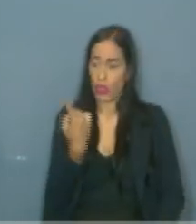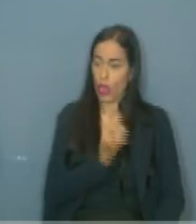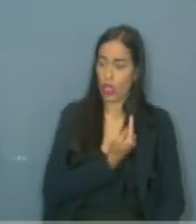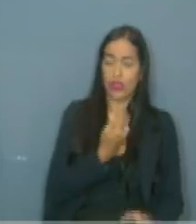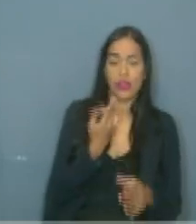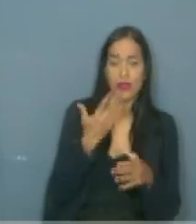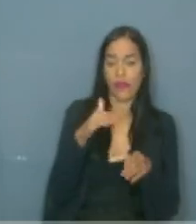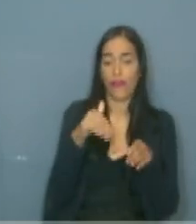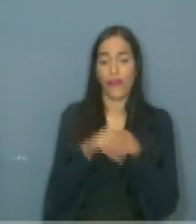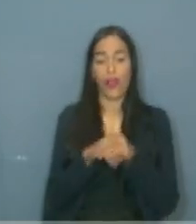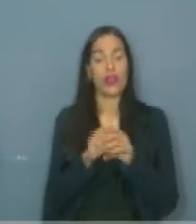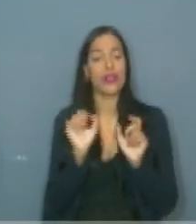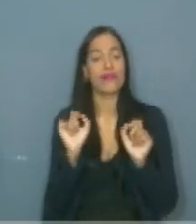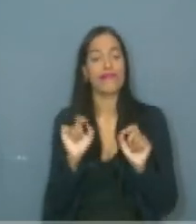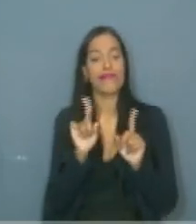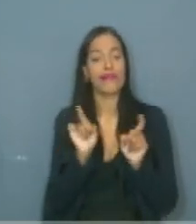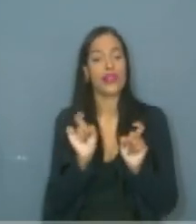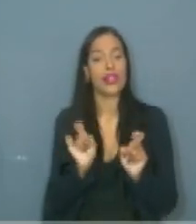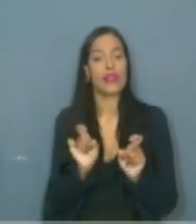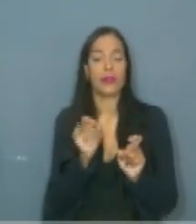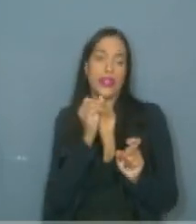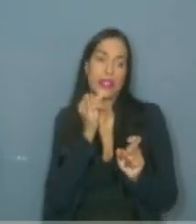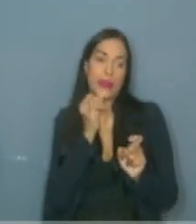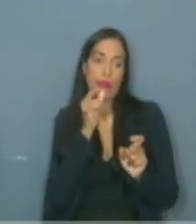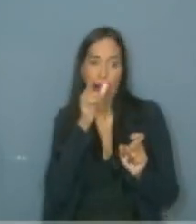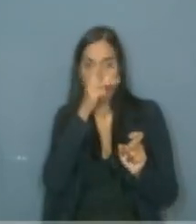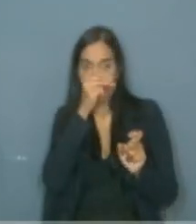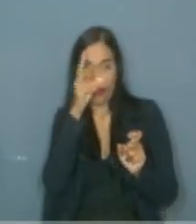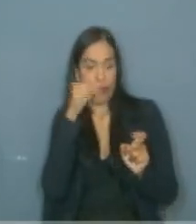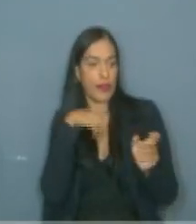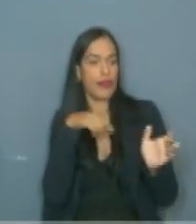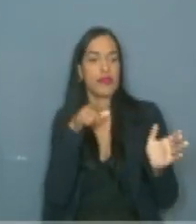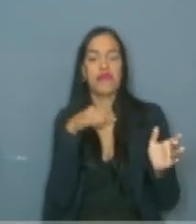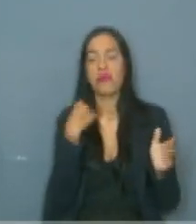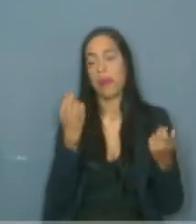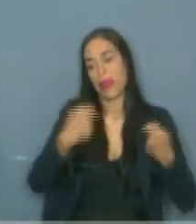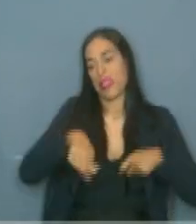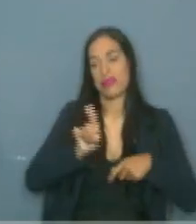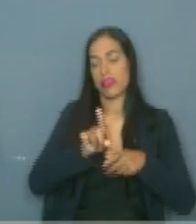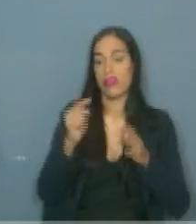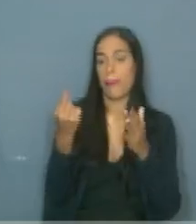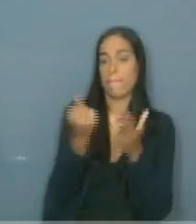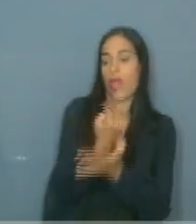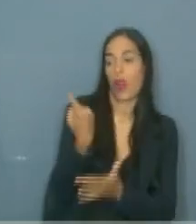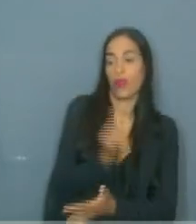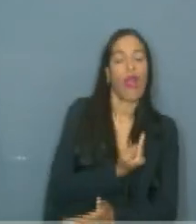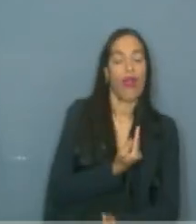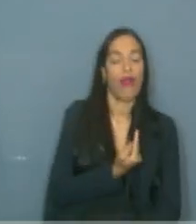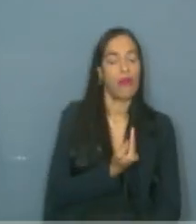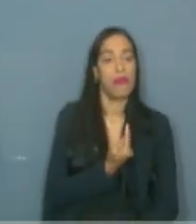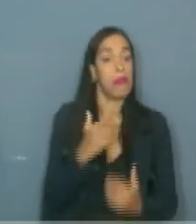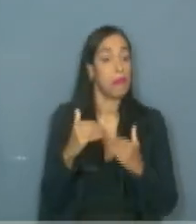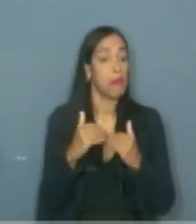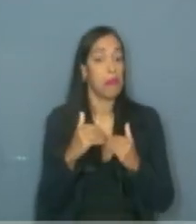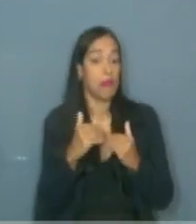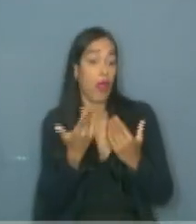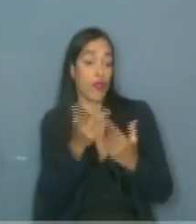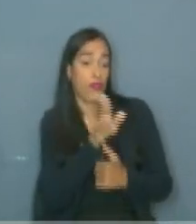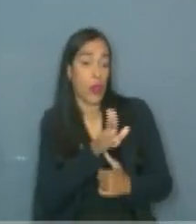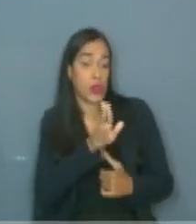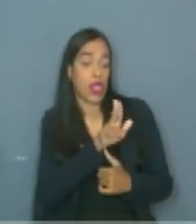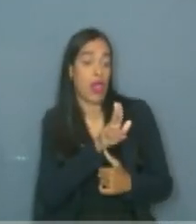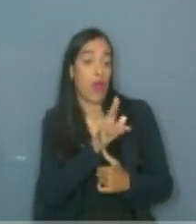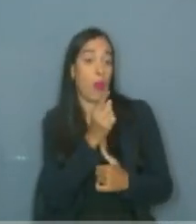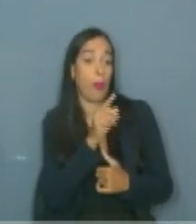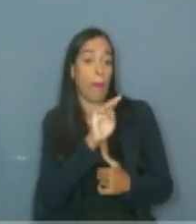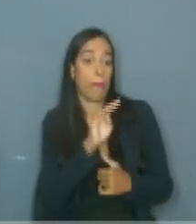a qualquer momento, sem perguntar para essa casa, o prefeito pode jogar de um lado para o outro até mais de 1 bilhão de reais no orçamento de 9